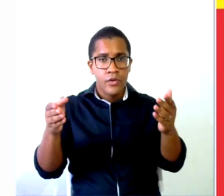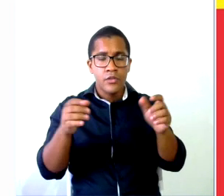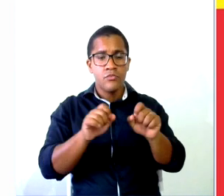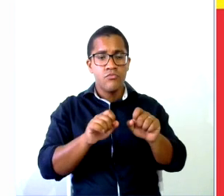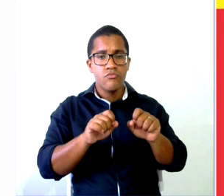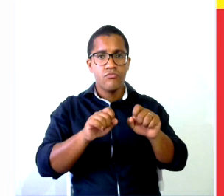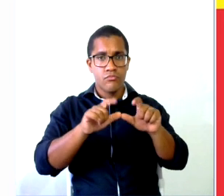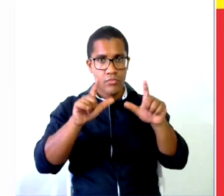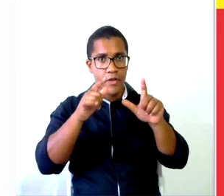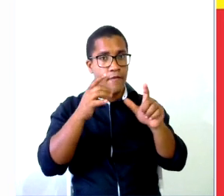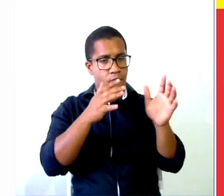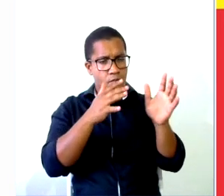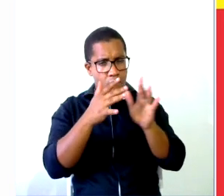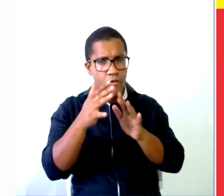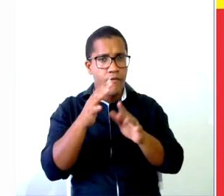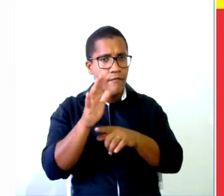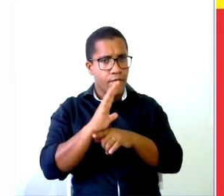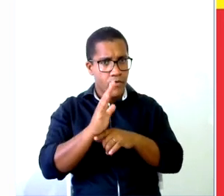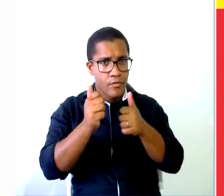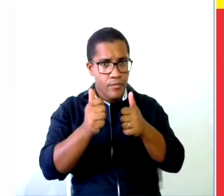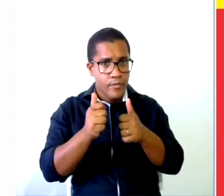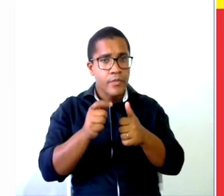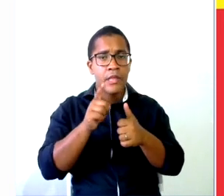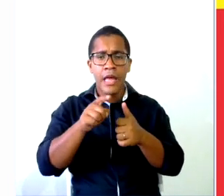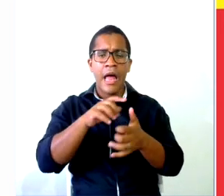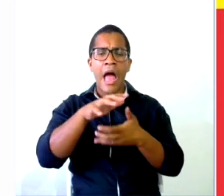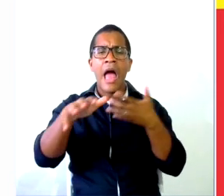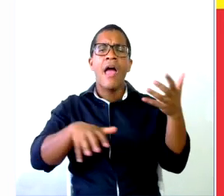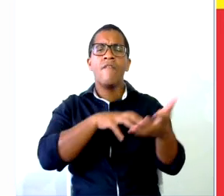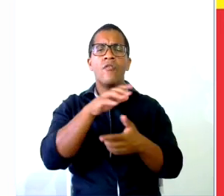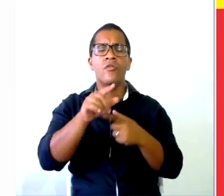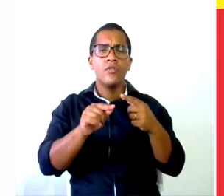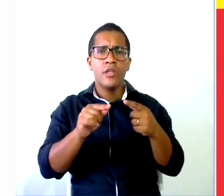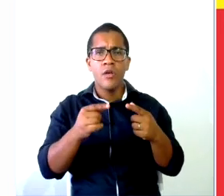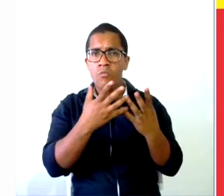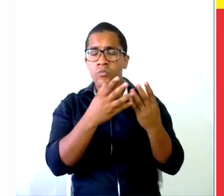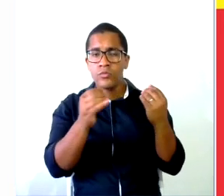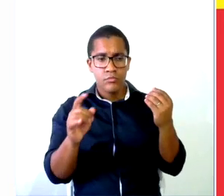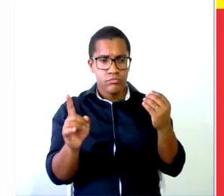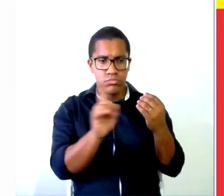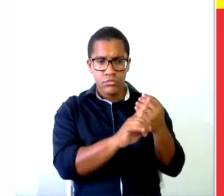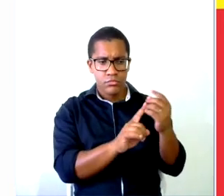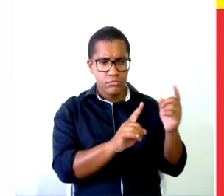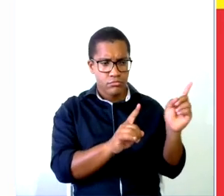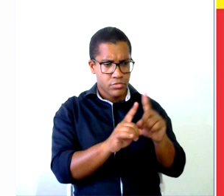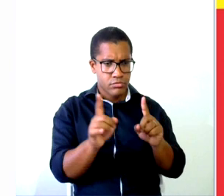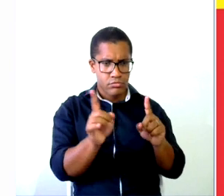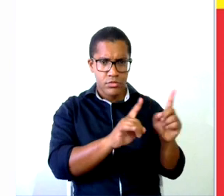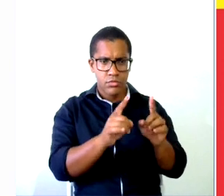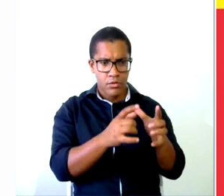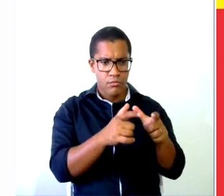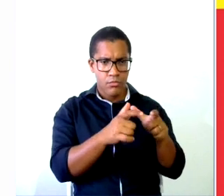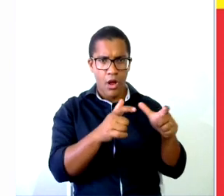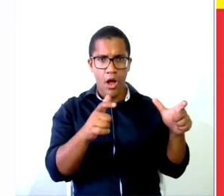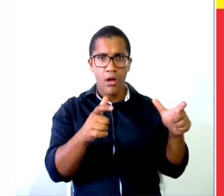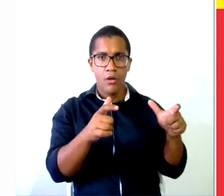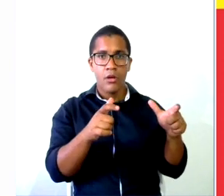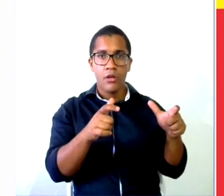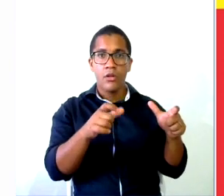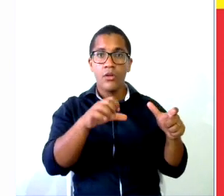sua revolta conseguiu o quê? Conseguiu angariar muitos adeptos, chegando ao